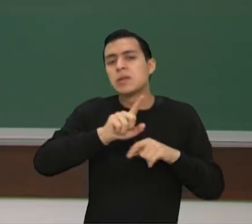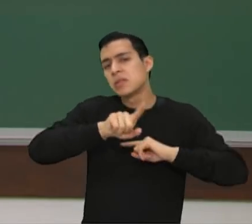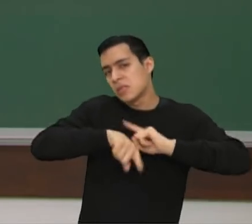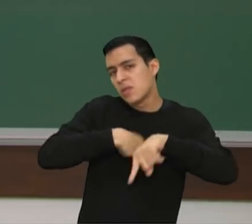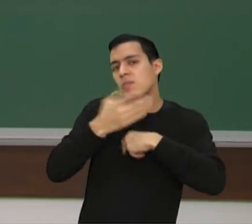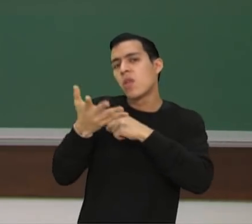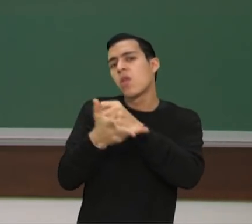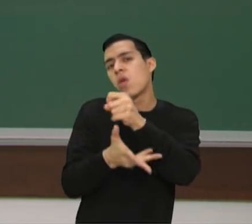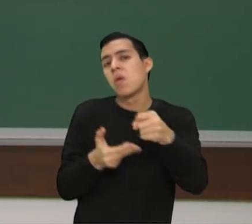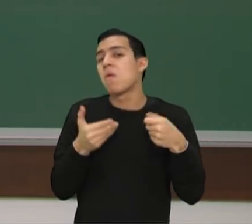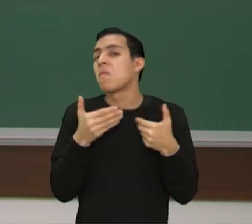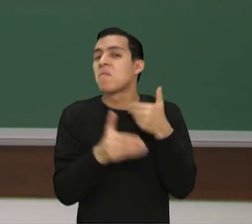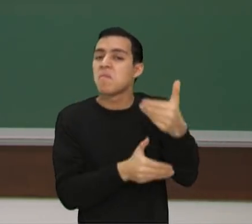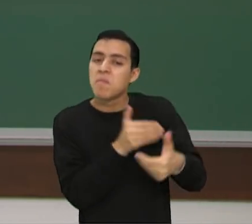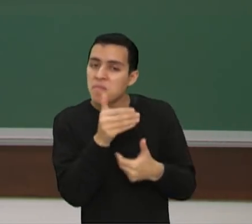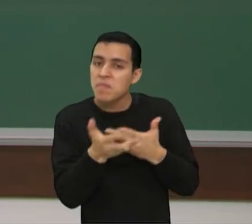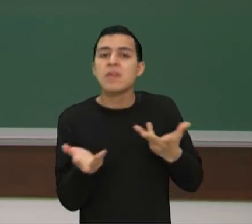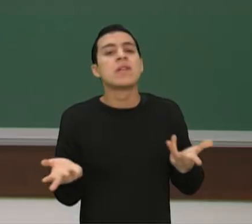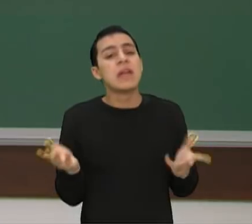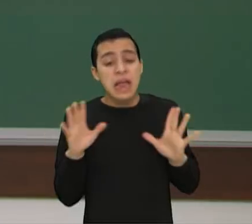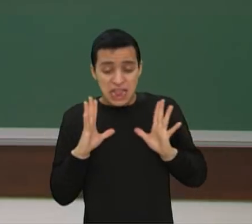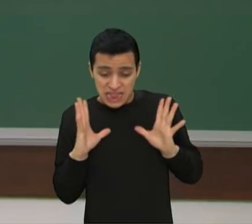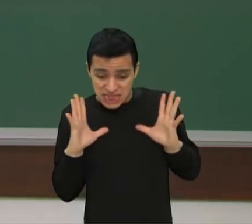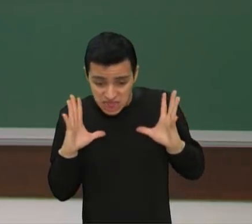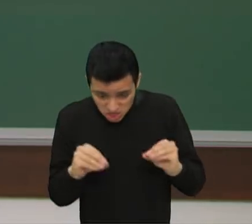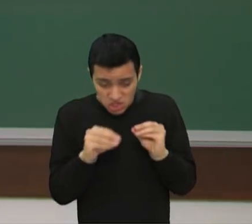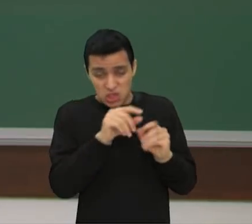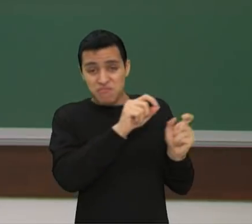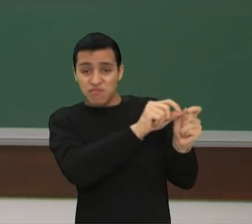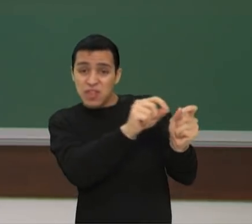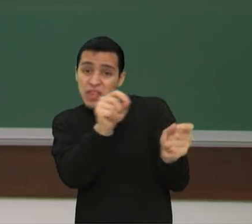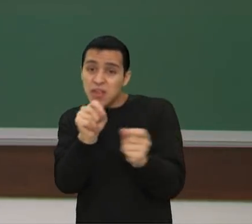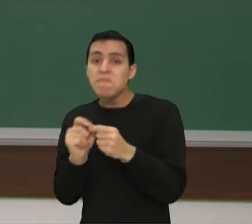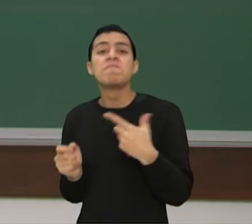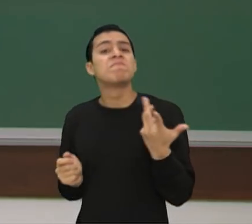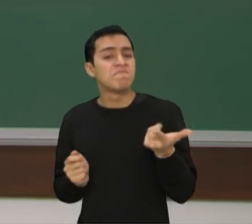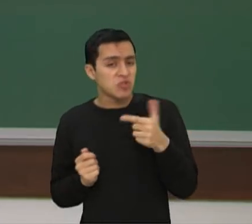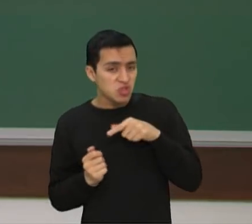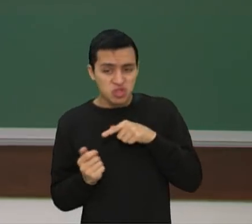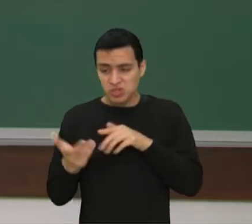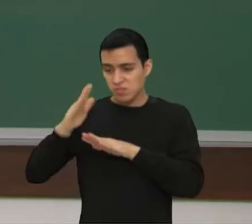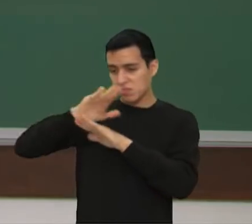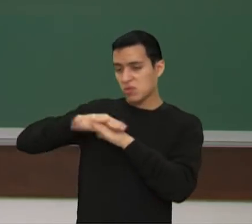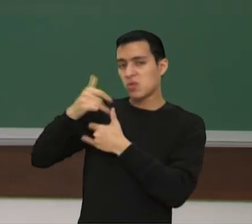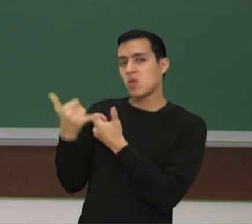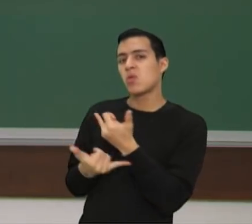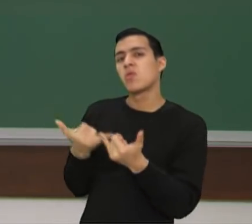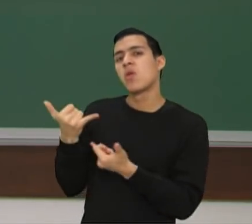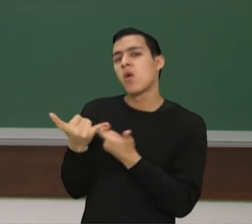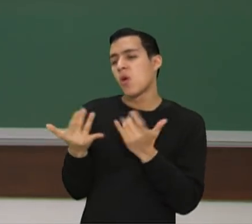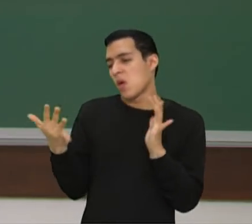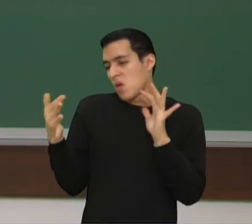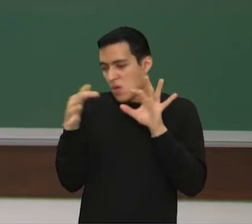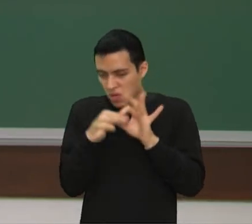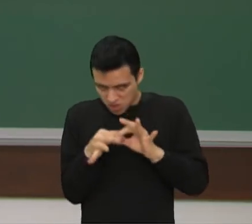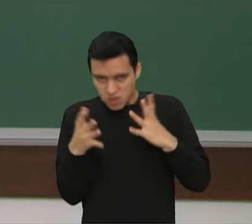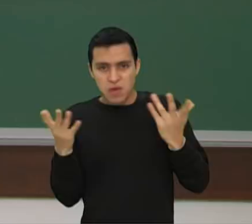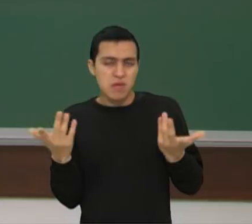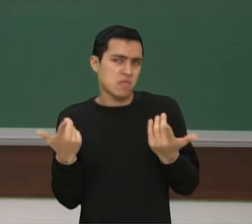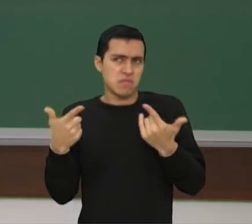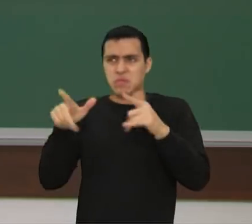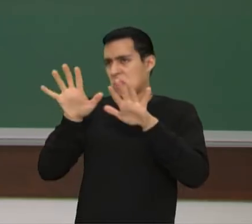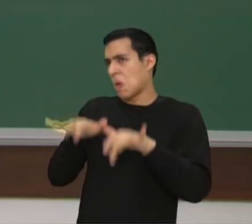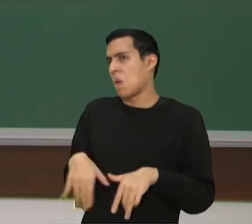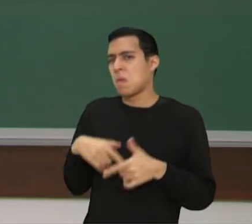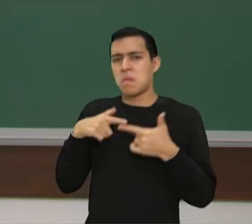vamos colher. Então, para tudo que eles faziam, praticamente tinha um jogo por trás, né? Um jogo, como não tinha computador, não